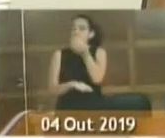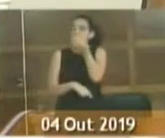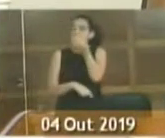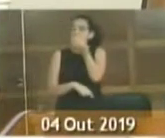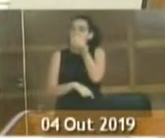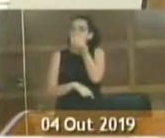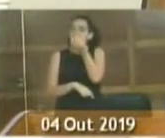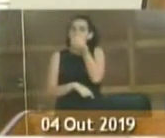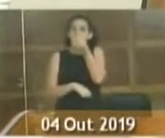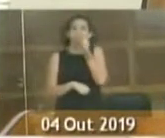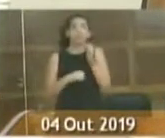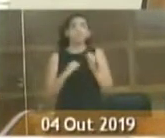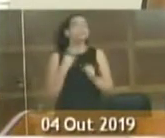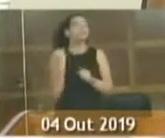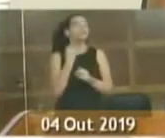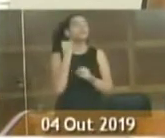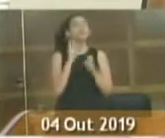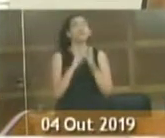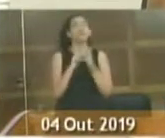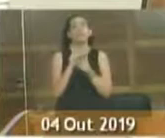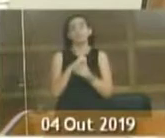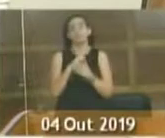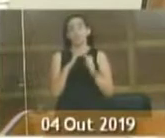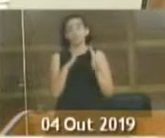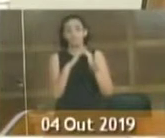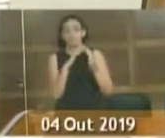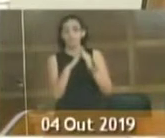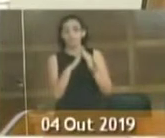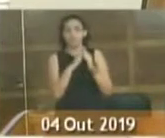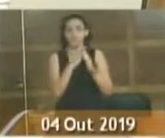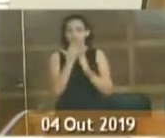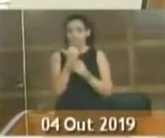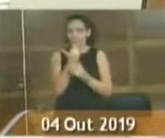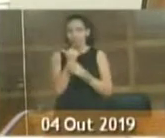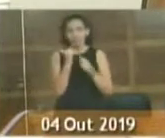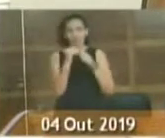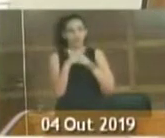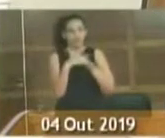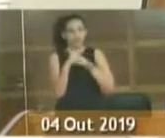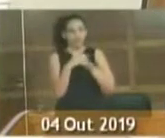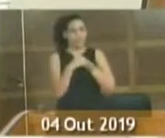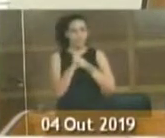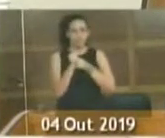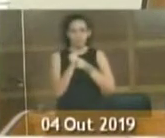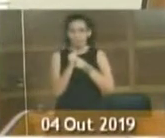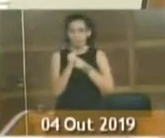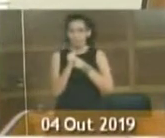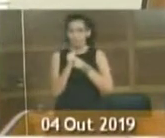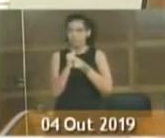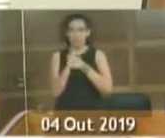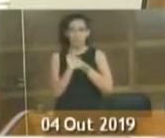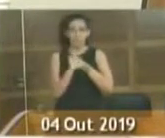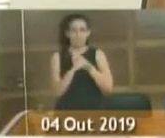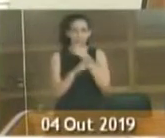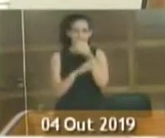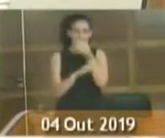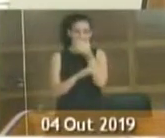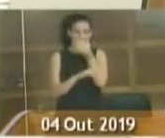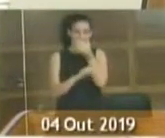me importava é que eu tinha um lar, comida e carinho. Isso bastava para eu ser